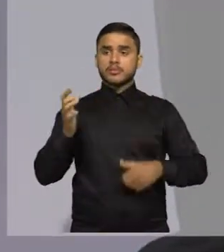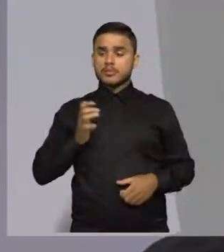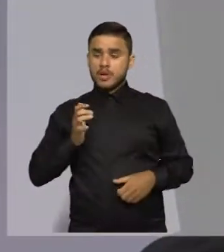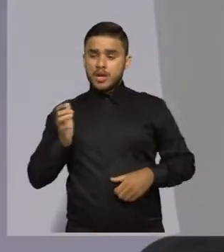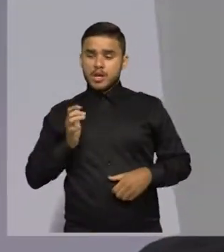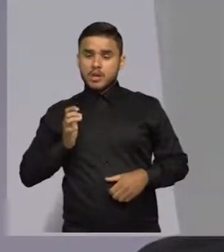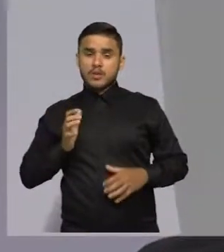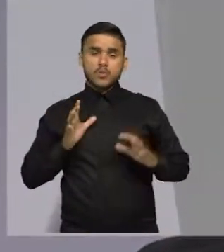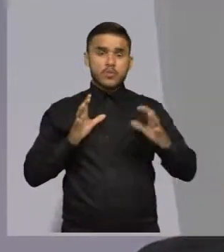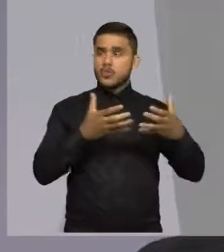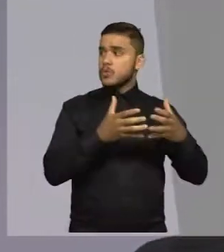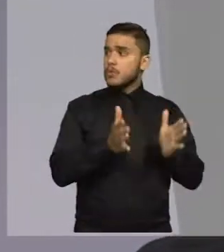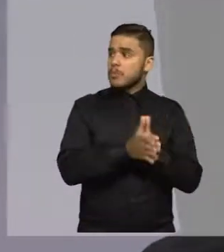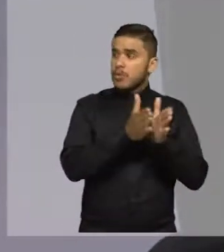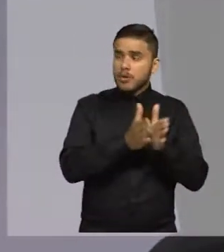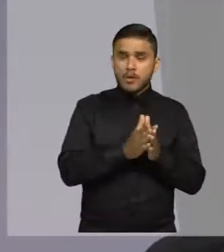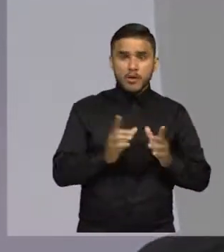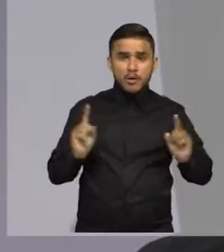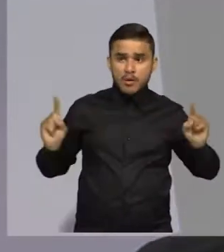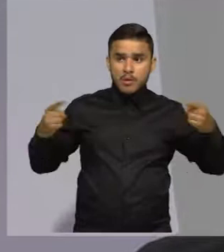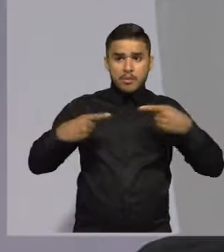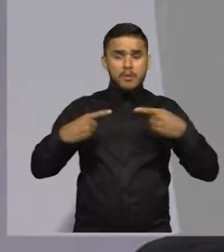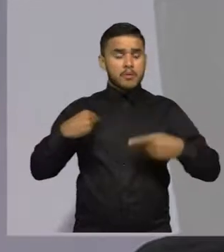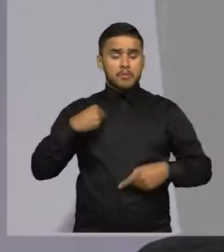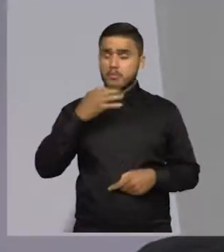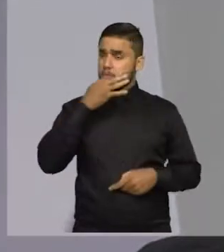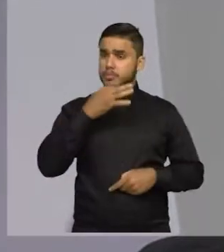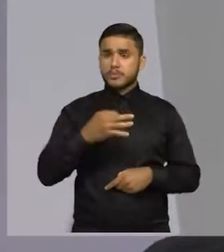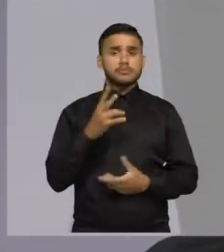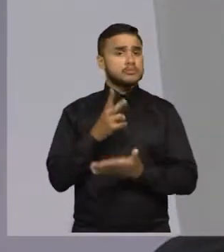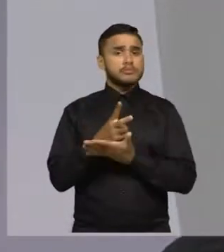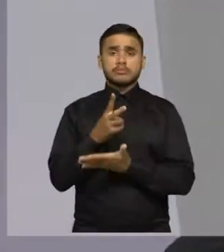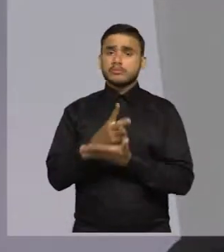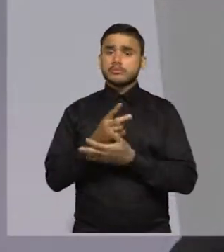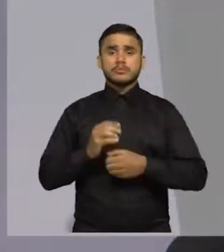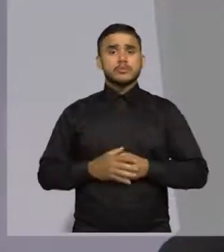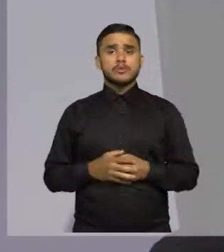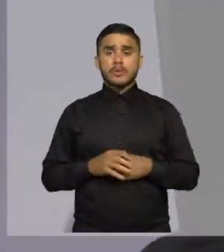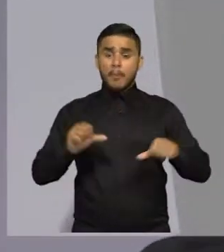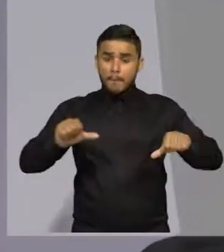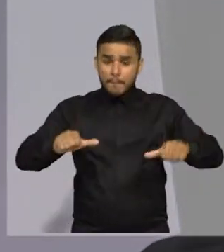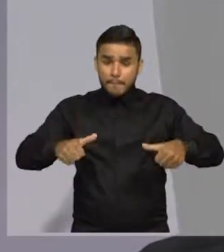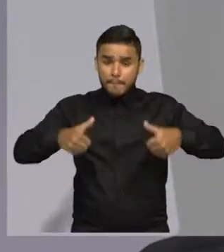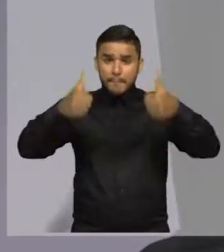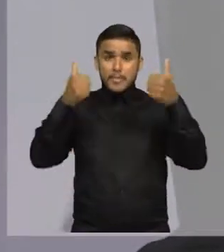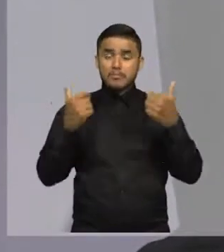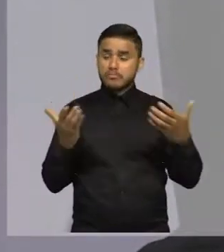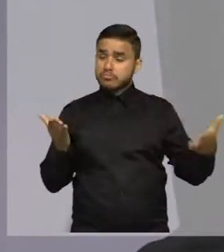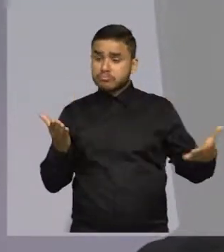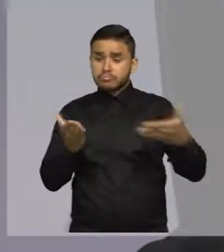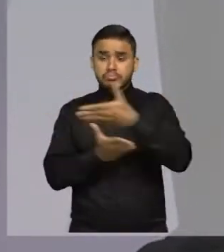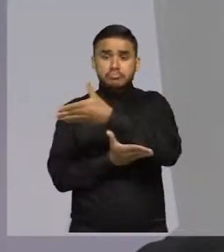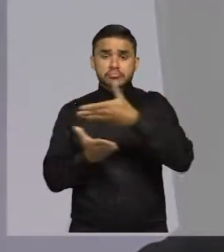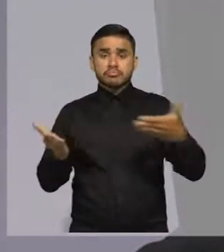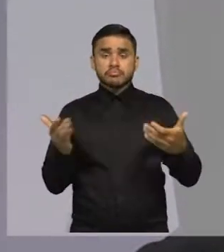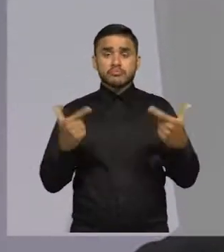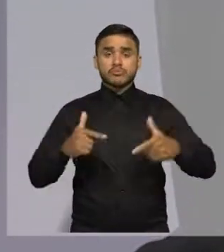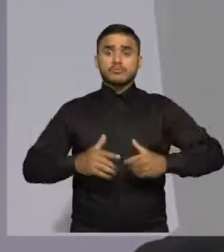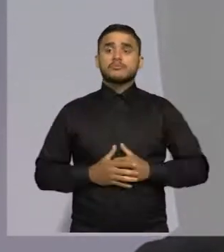do rico contra o pobre. Essa divisão é eterna. Eu não vejo nenhuma melhora nesse